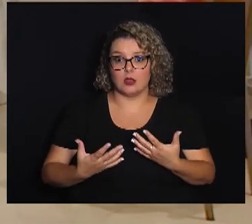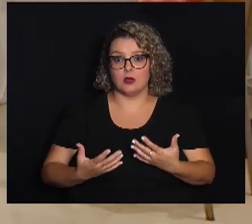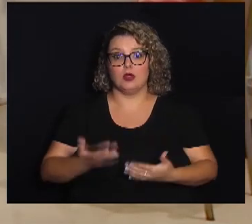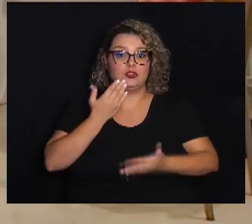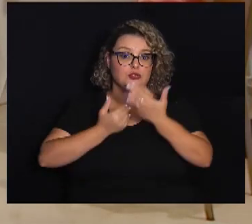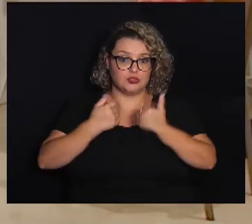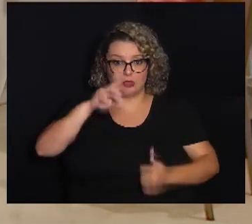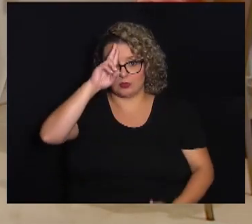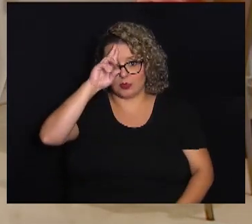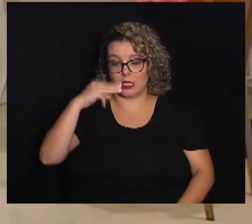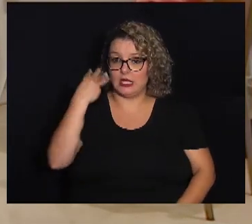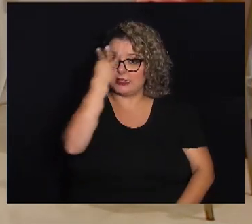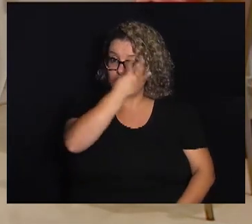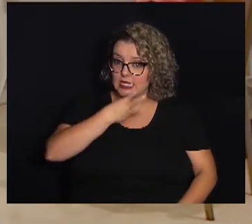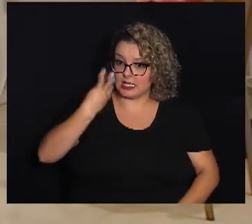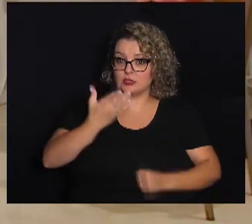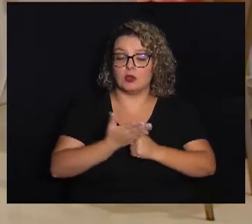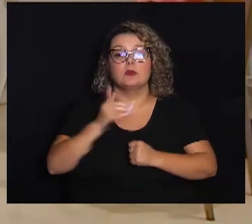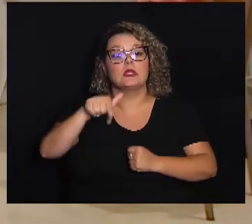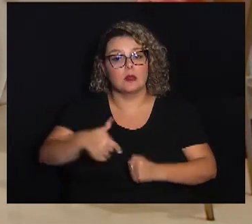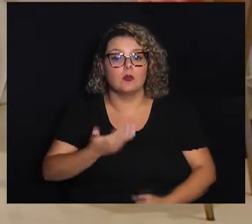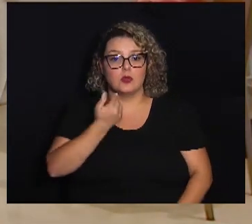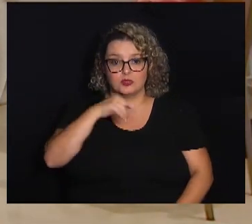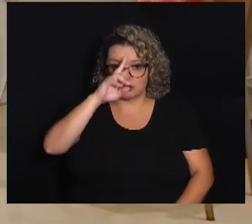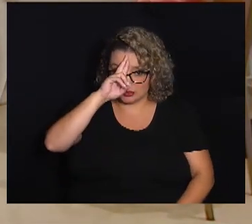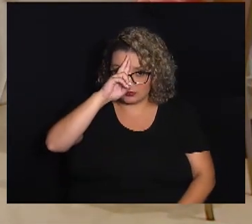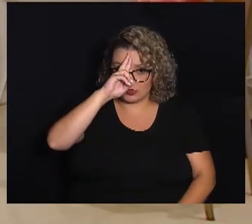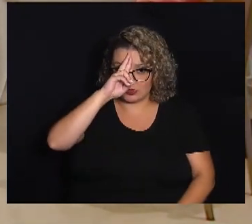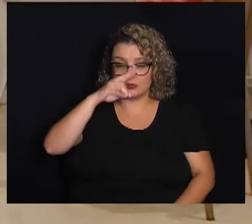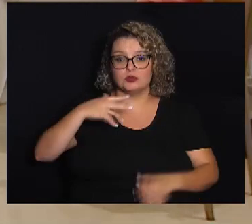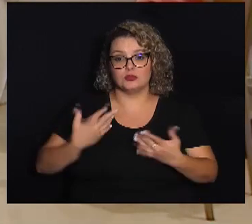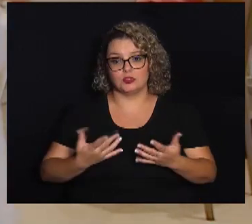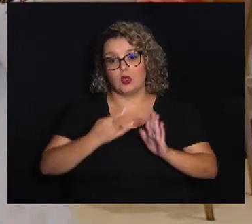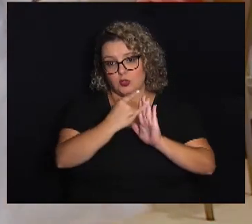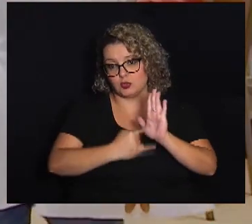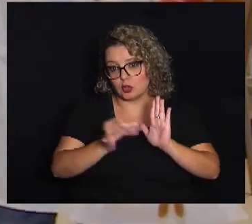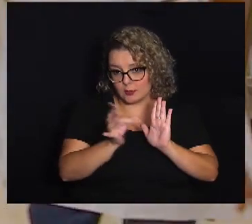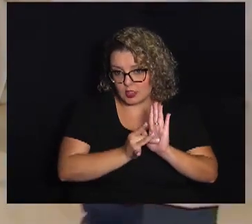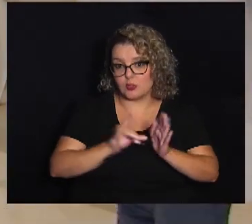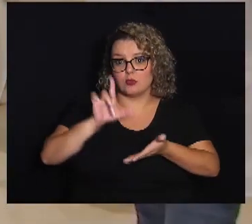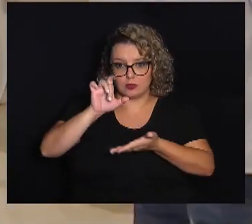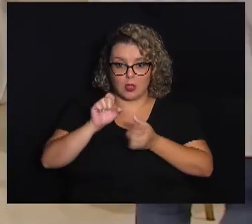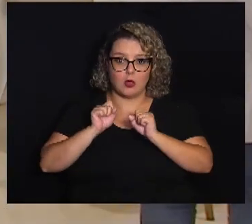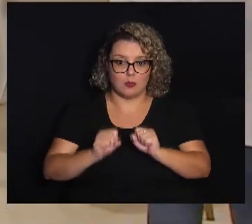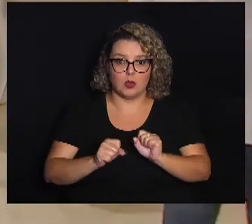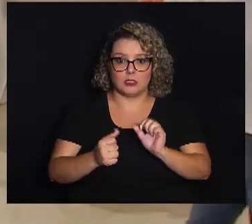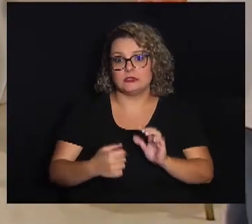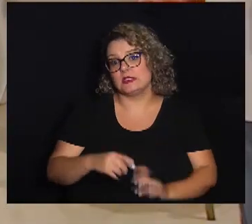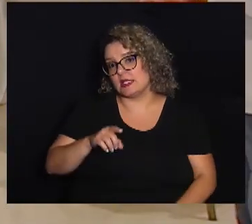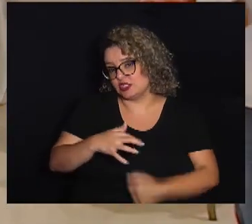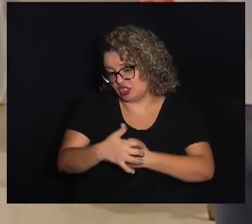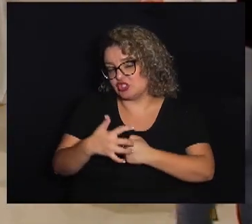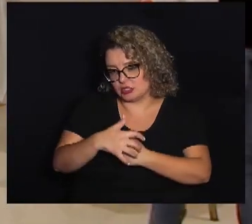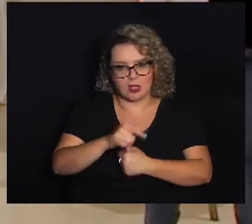almoço, você tem que ter 3 horas de intervalo após o almoço, tá? O documento oficial com foto pode ser digital,